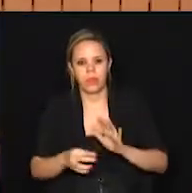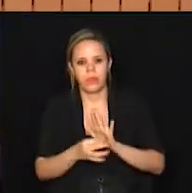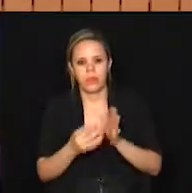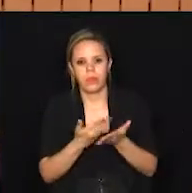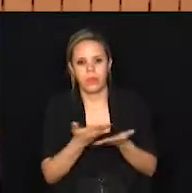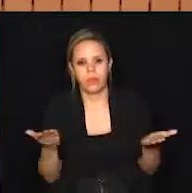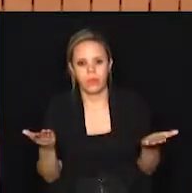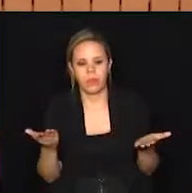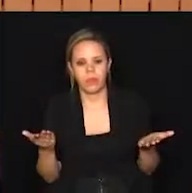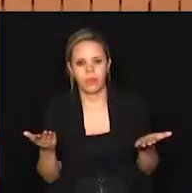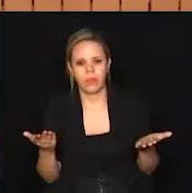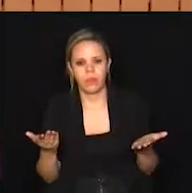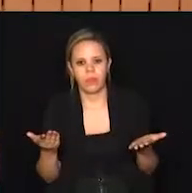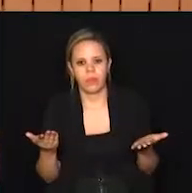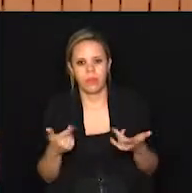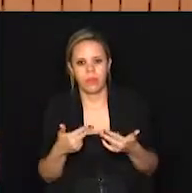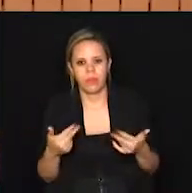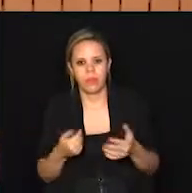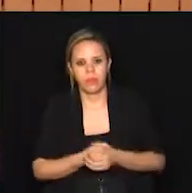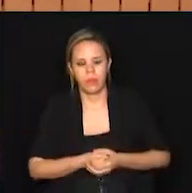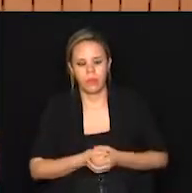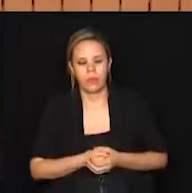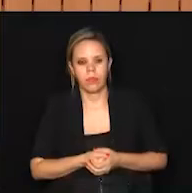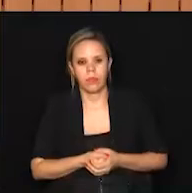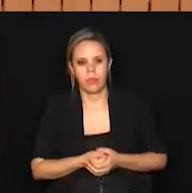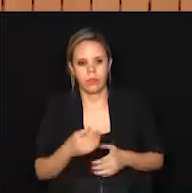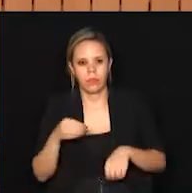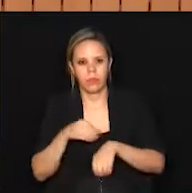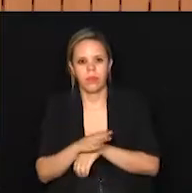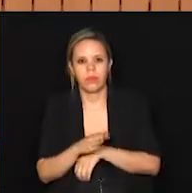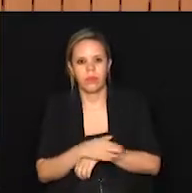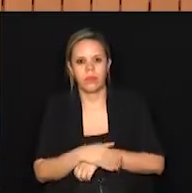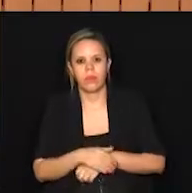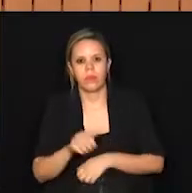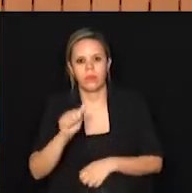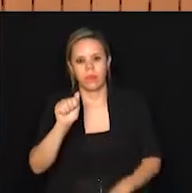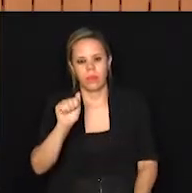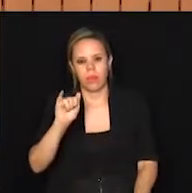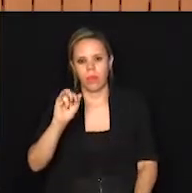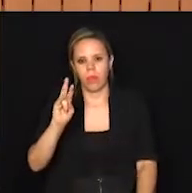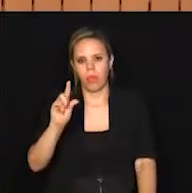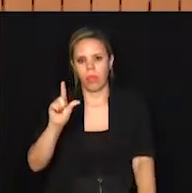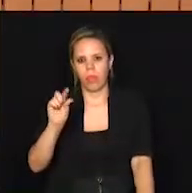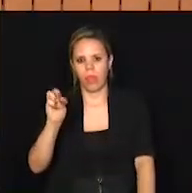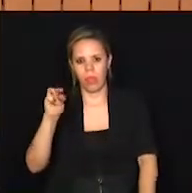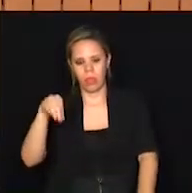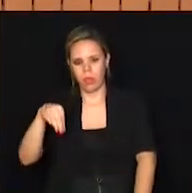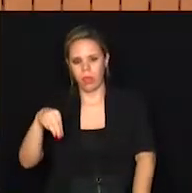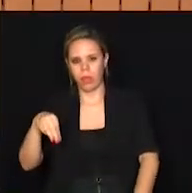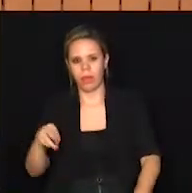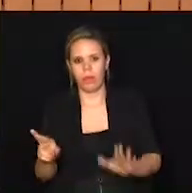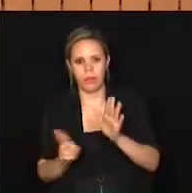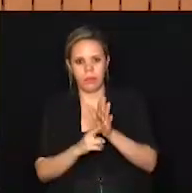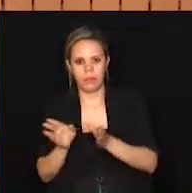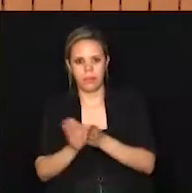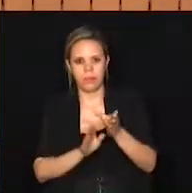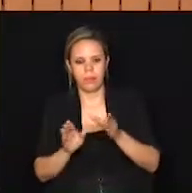dela obedecer na escola, acho que todo pai concorda, é muito mais fácil. Exemplos de ambientes que já